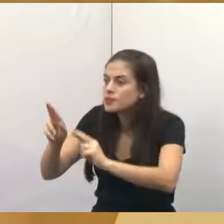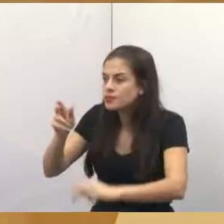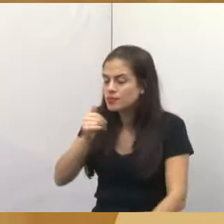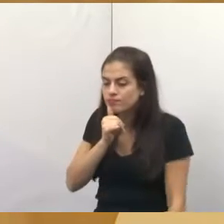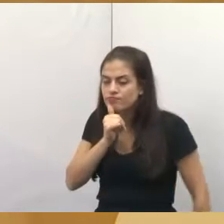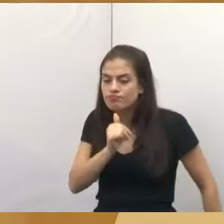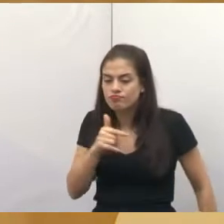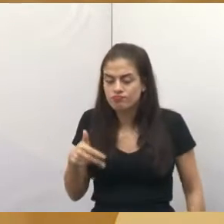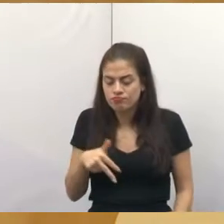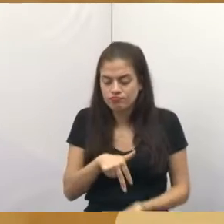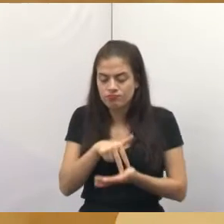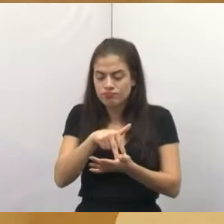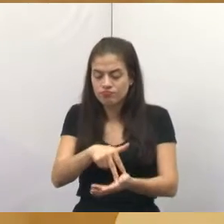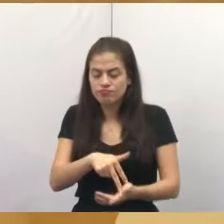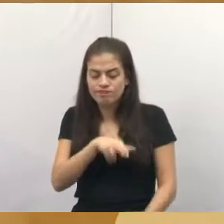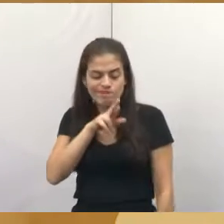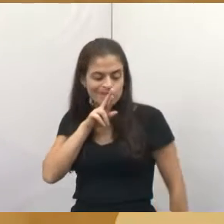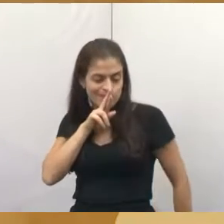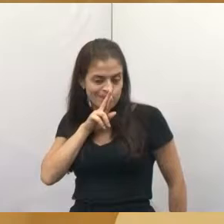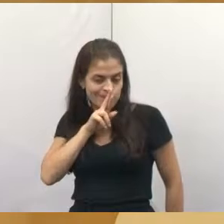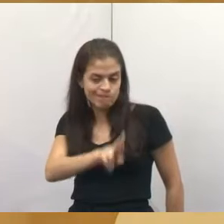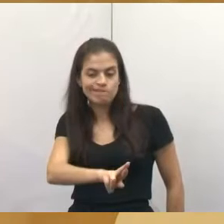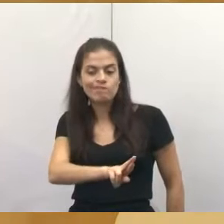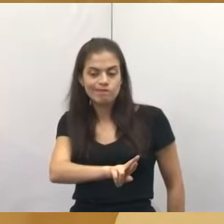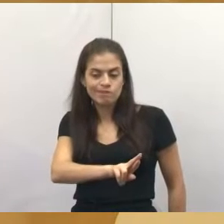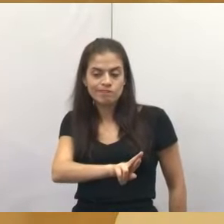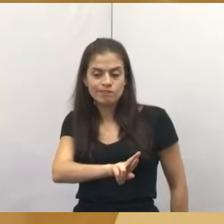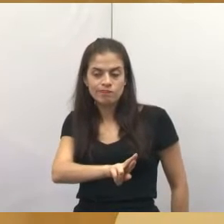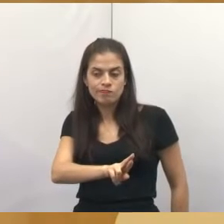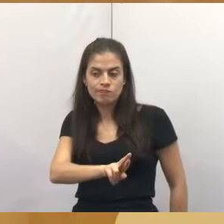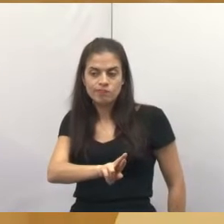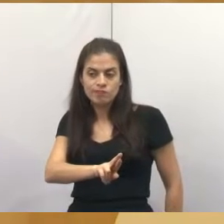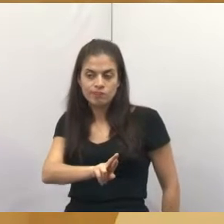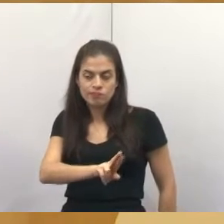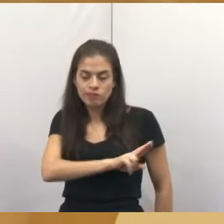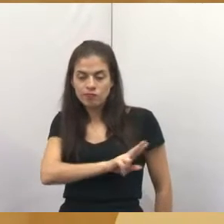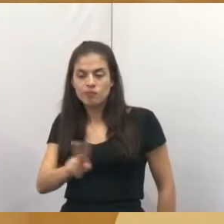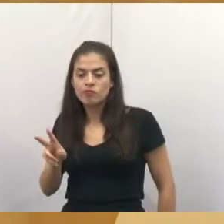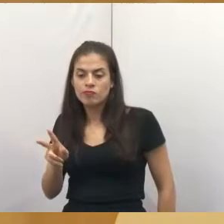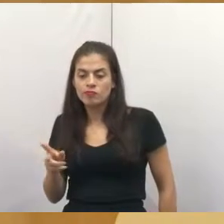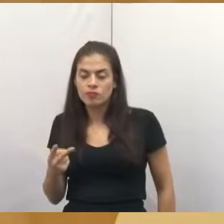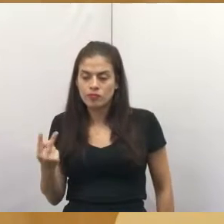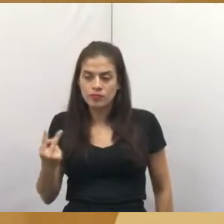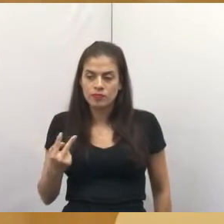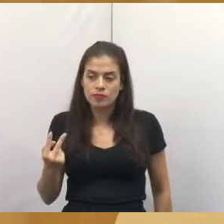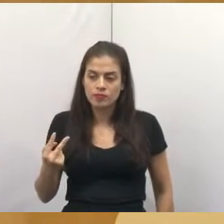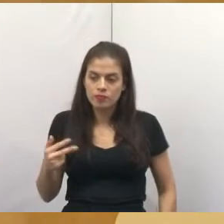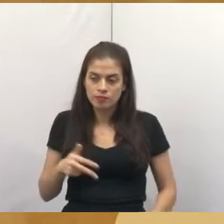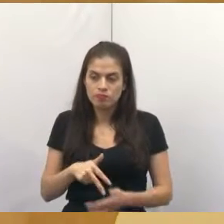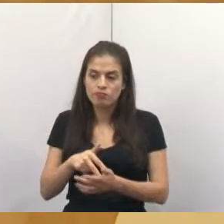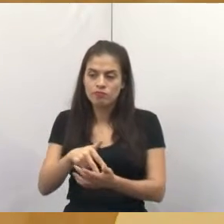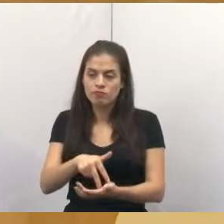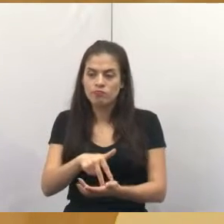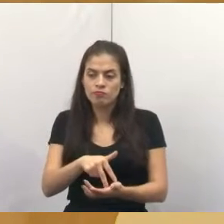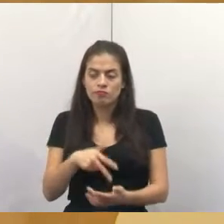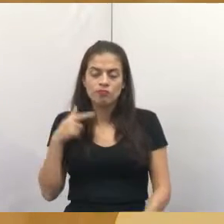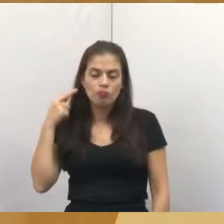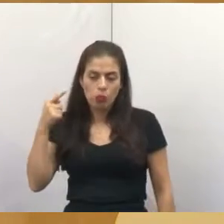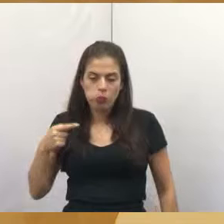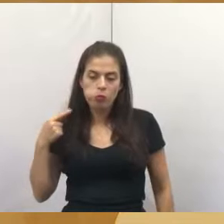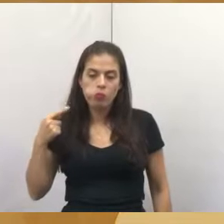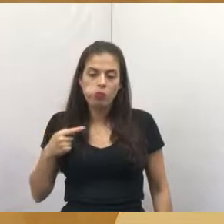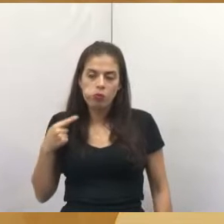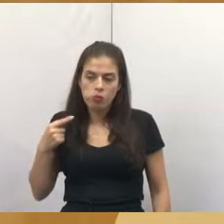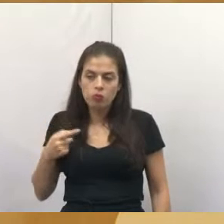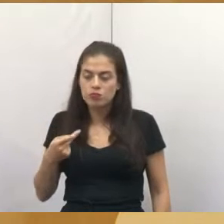que subiram aqui, eu quero responder em nome de dois doutores que vieram aqui nessa tribuna, né? Dois